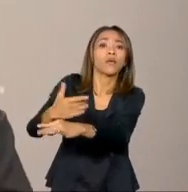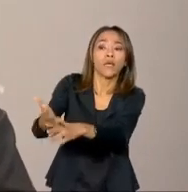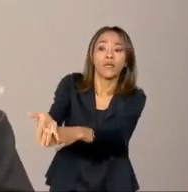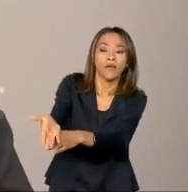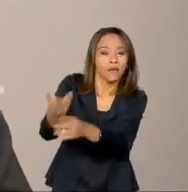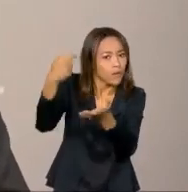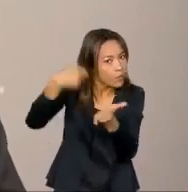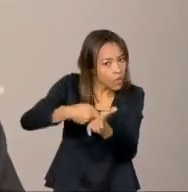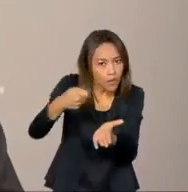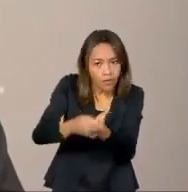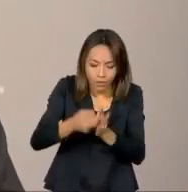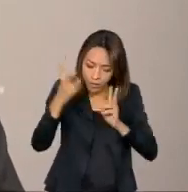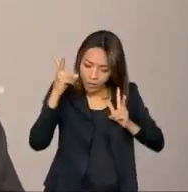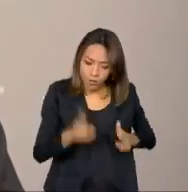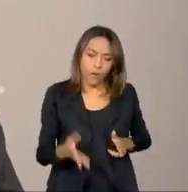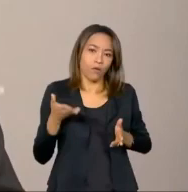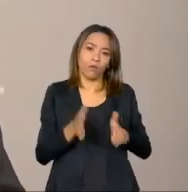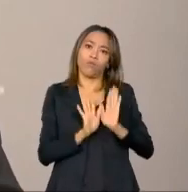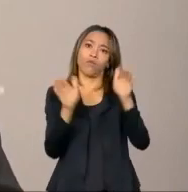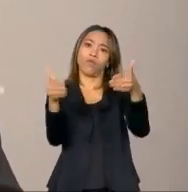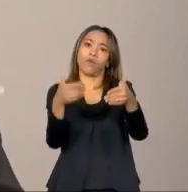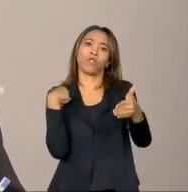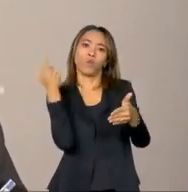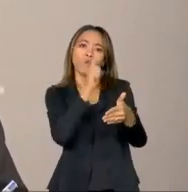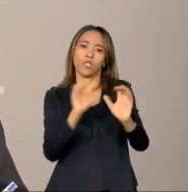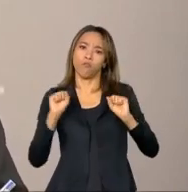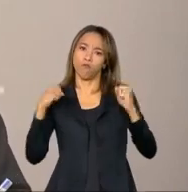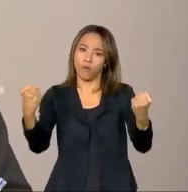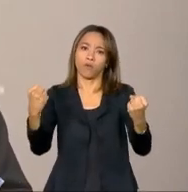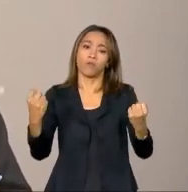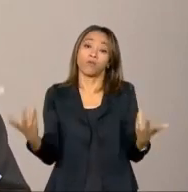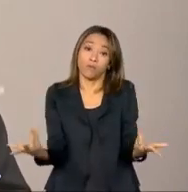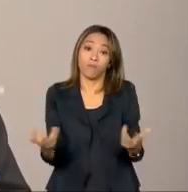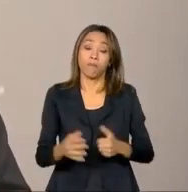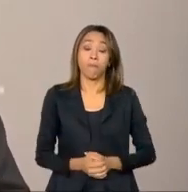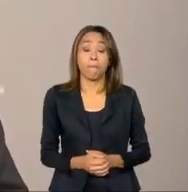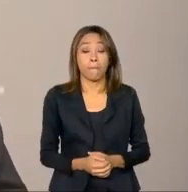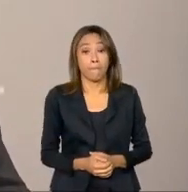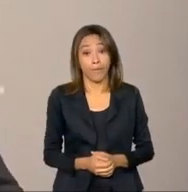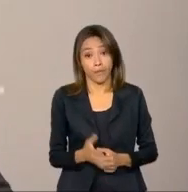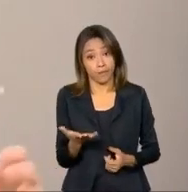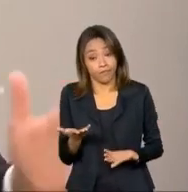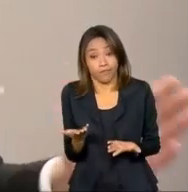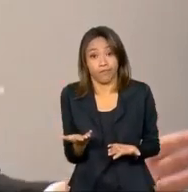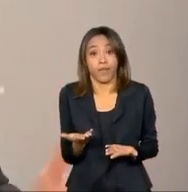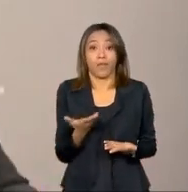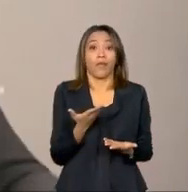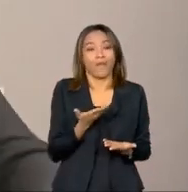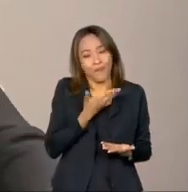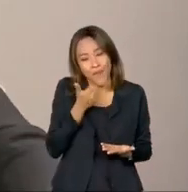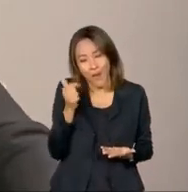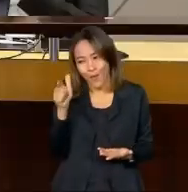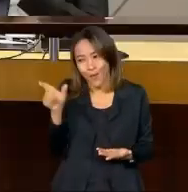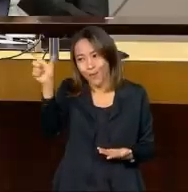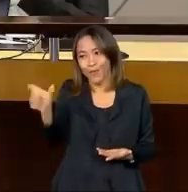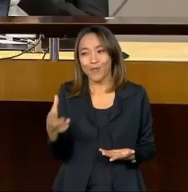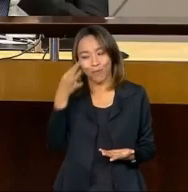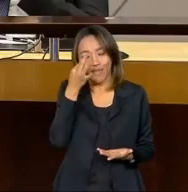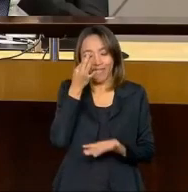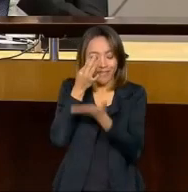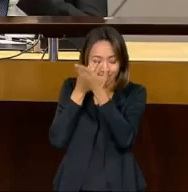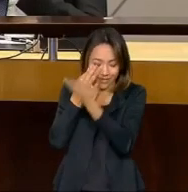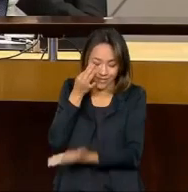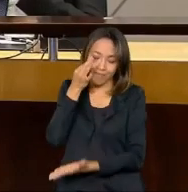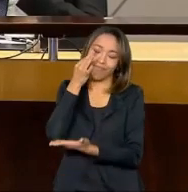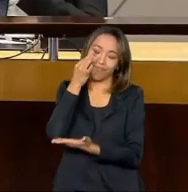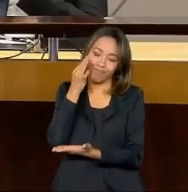Do mesmo jeito, nós temos que fazer isso para poder ganhar força. E aí, nada melhor do que a sua presença,